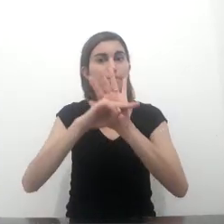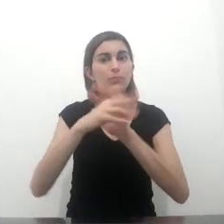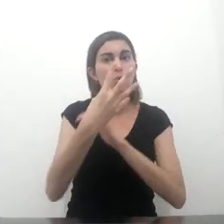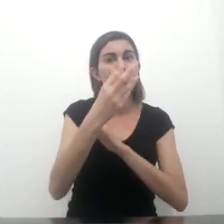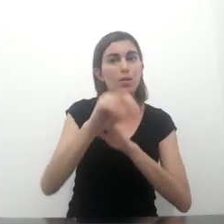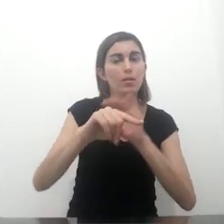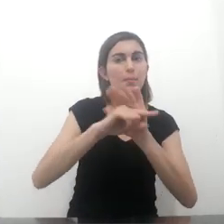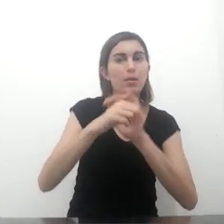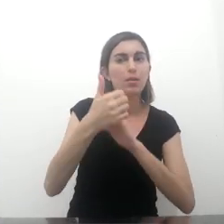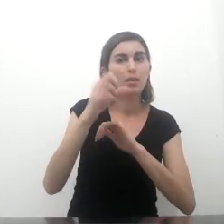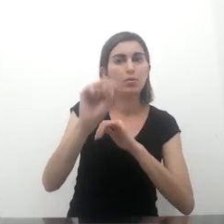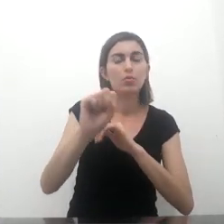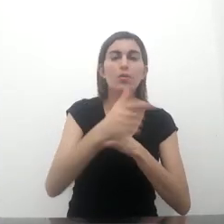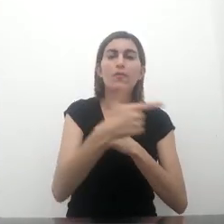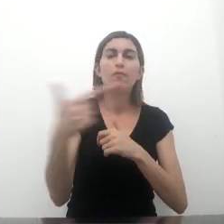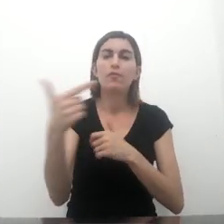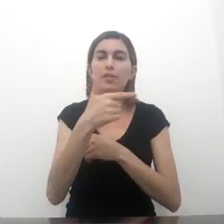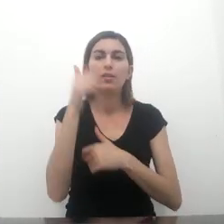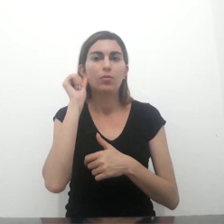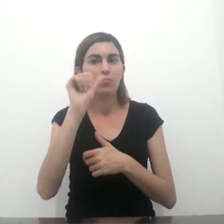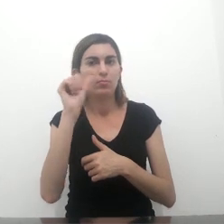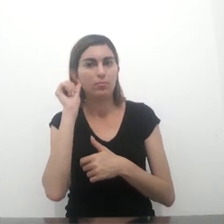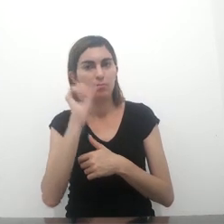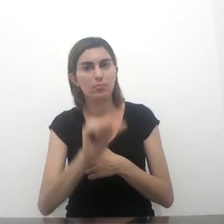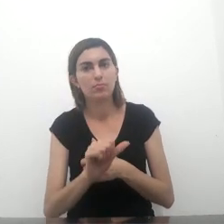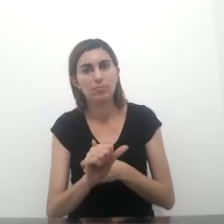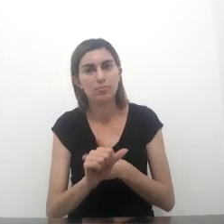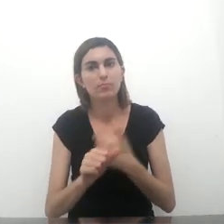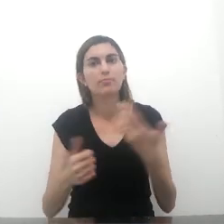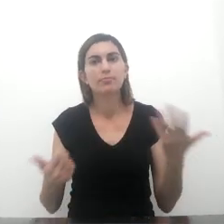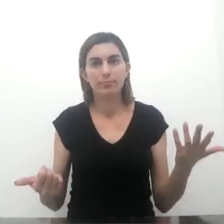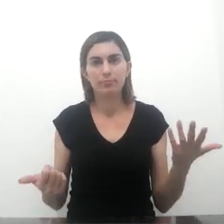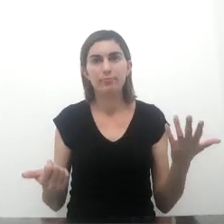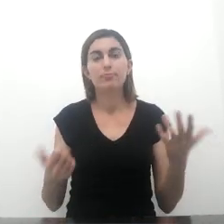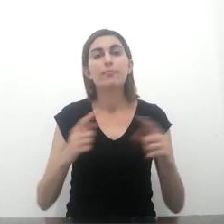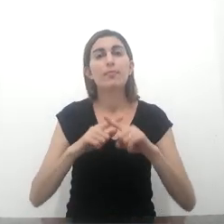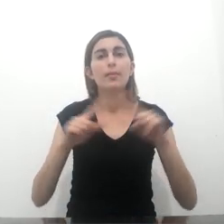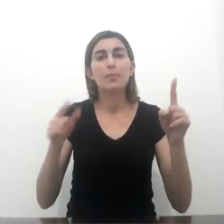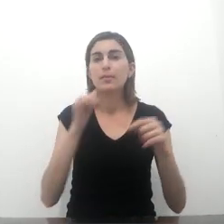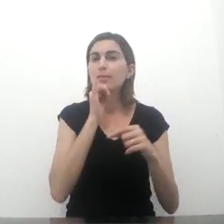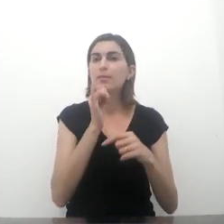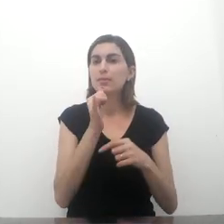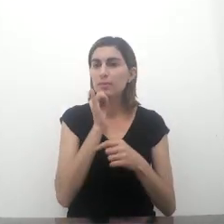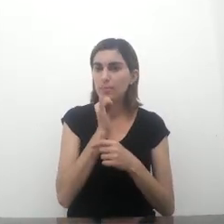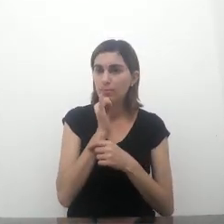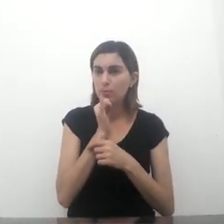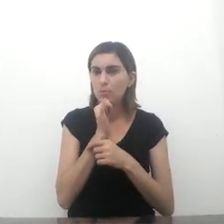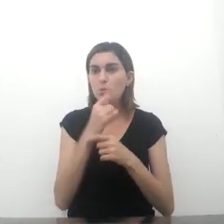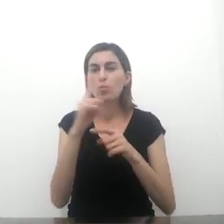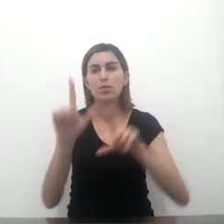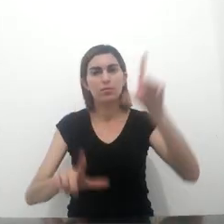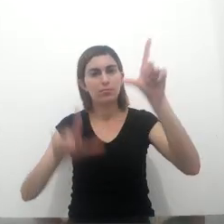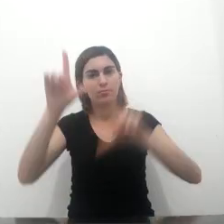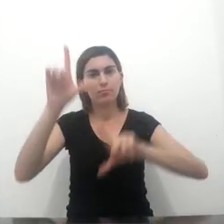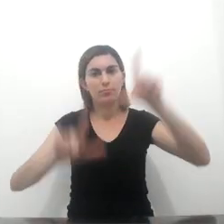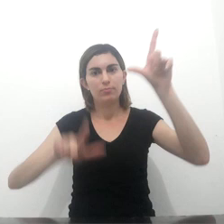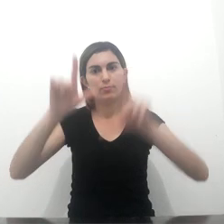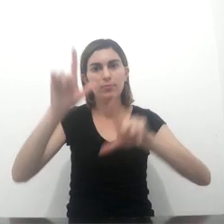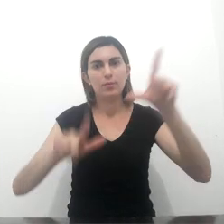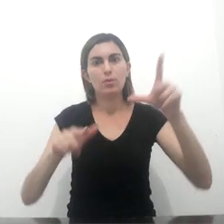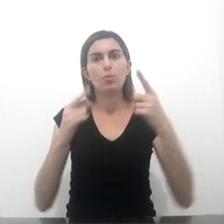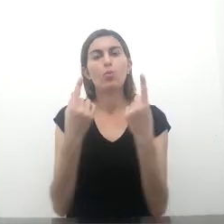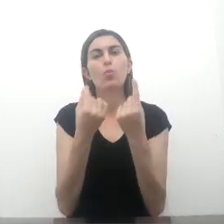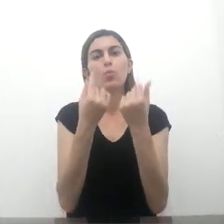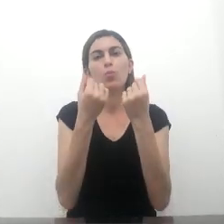só subtrair. 40 menos 18 vai bater 22. Mais um exemplo, numa